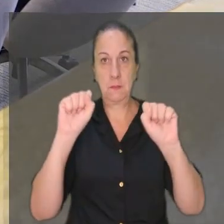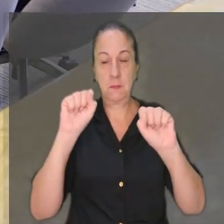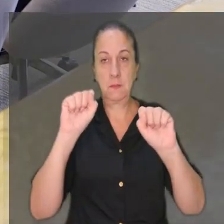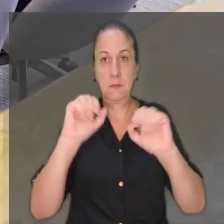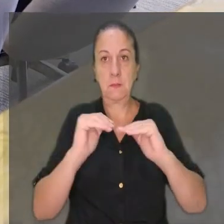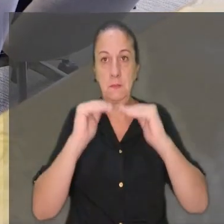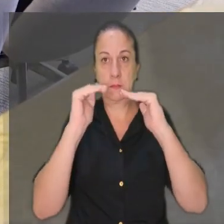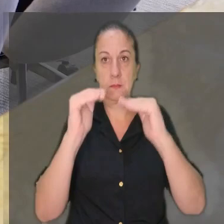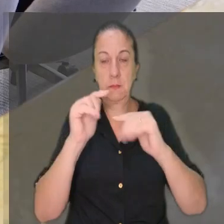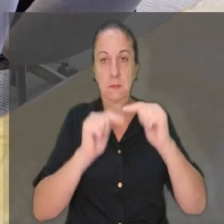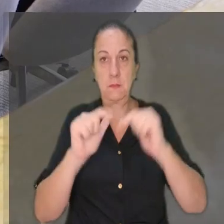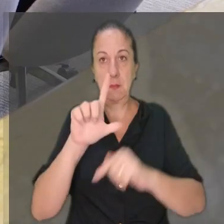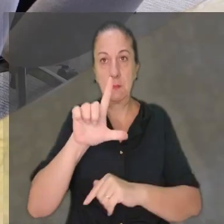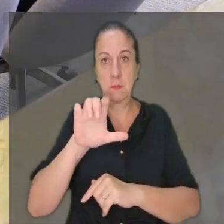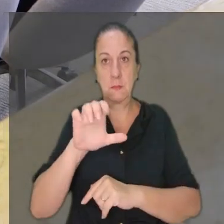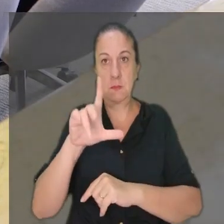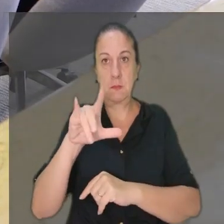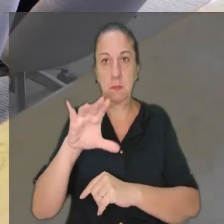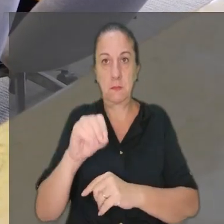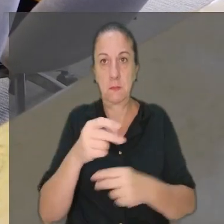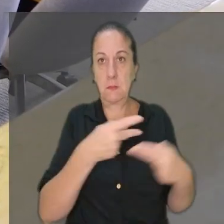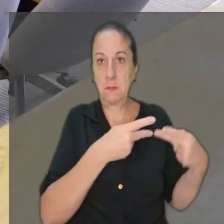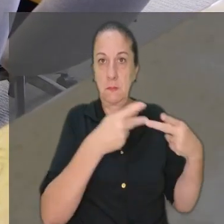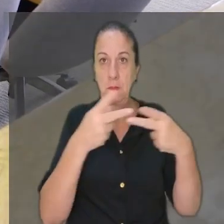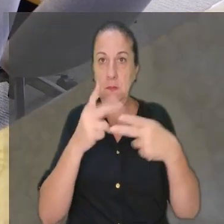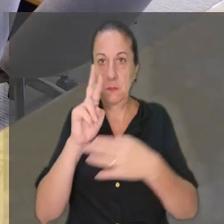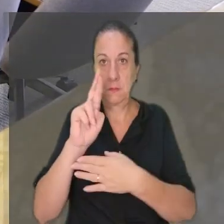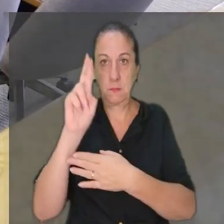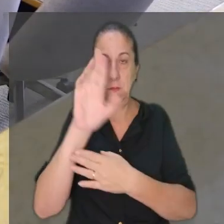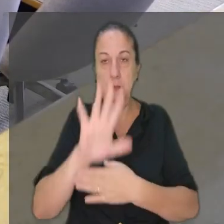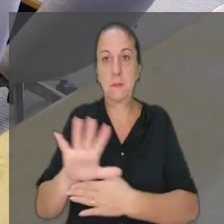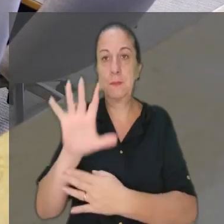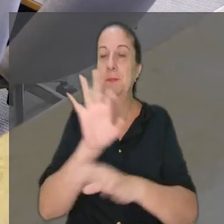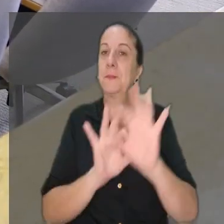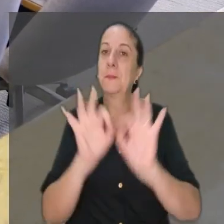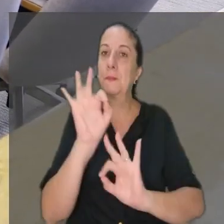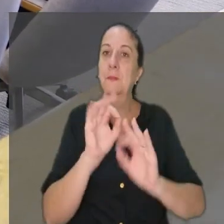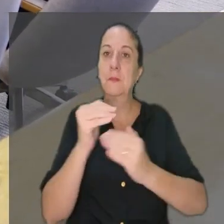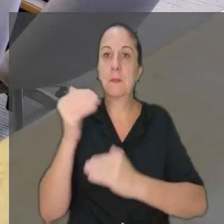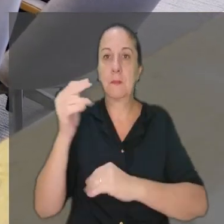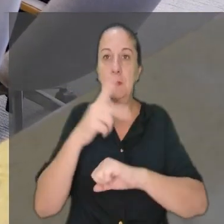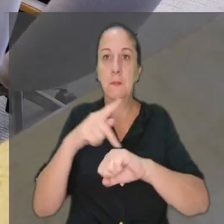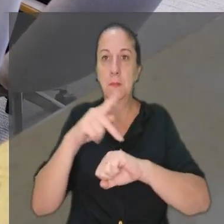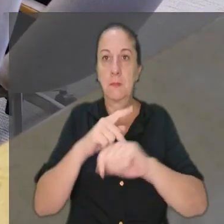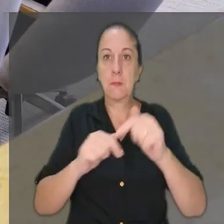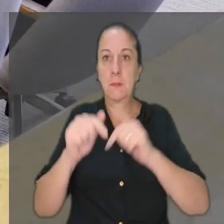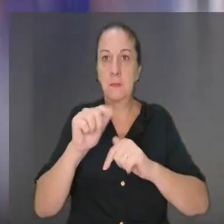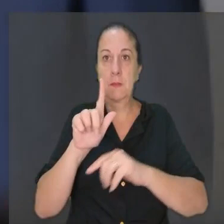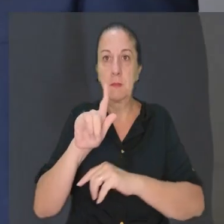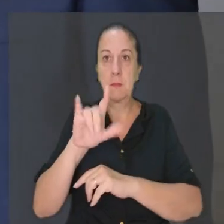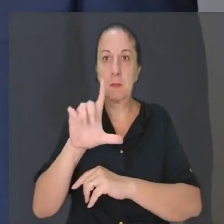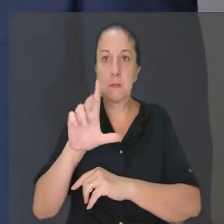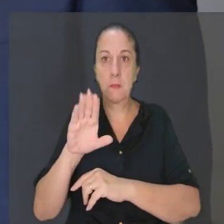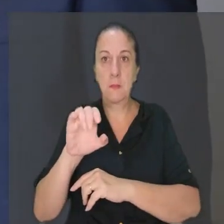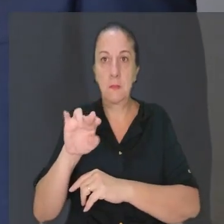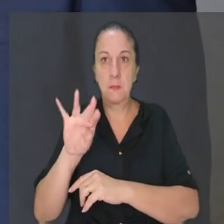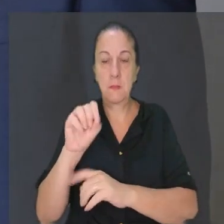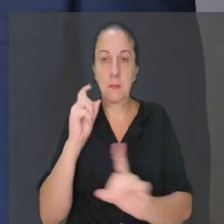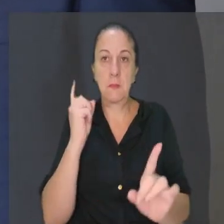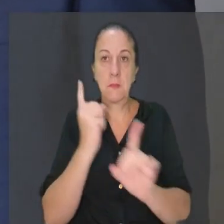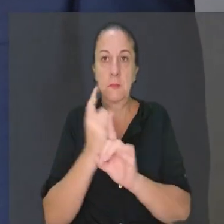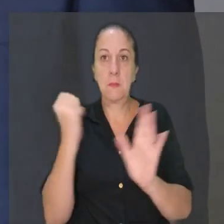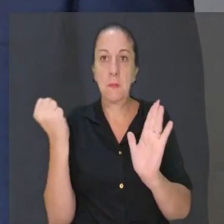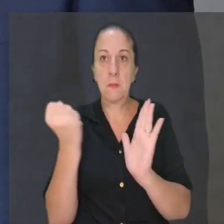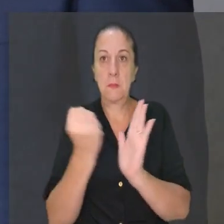Superior do Trabalho, ministro Lélio Bentes Corrêa, recebeu a visita do diretor-geral da Organização Internacional do Trabalho, Gilbert Rombaut.